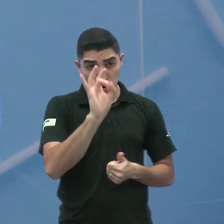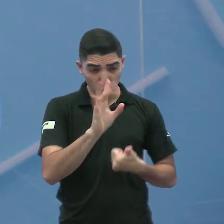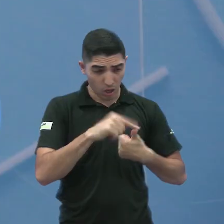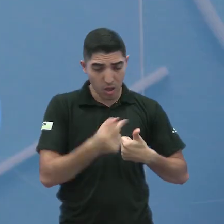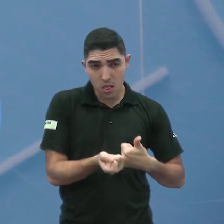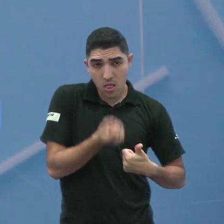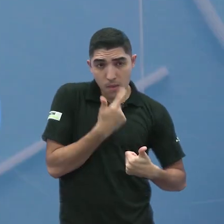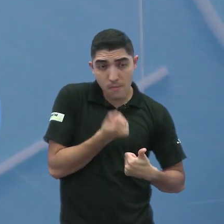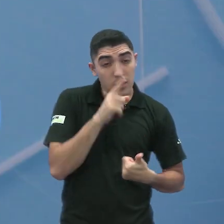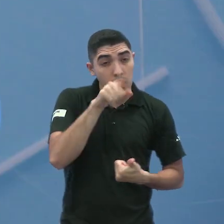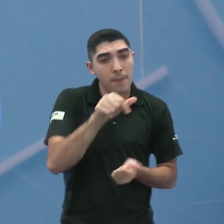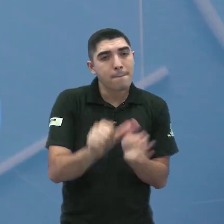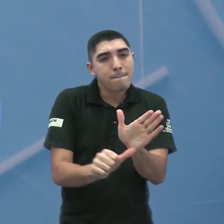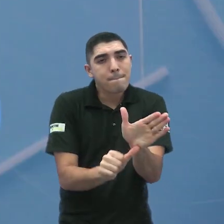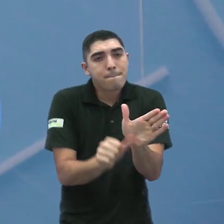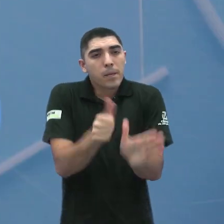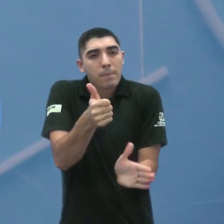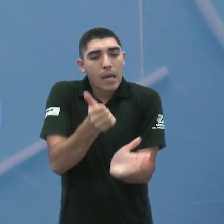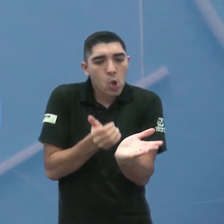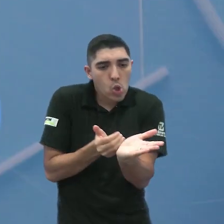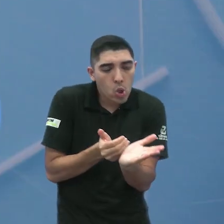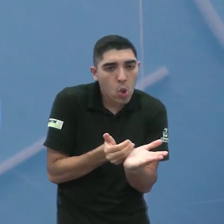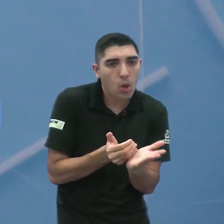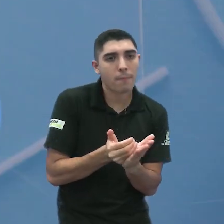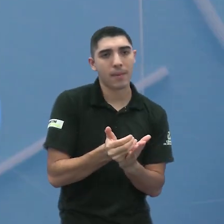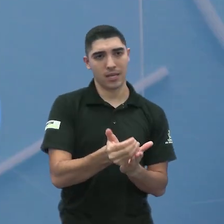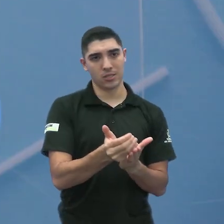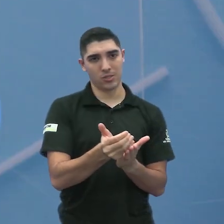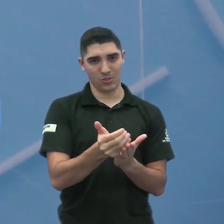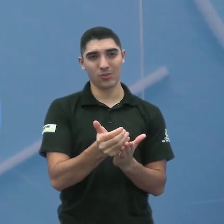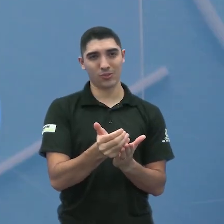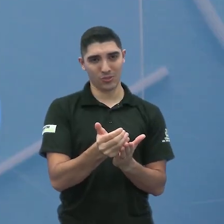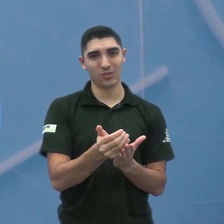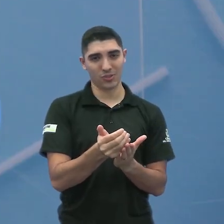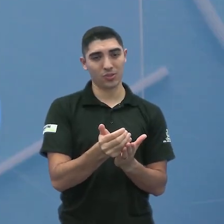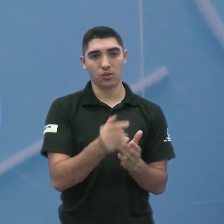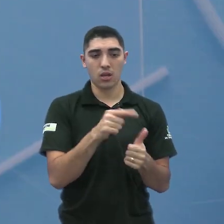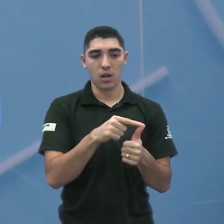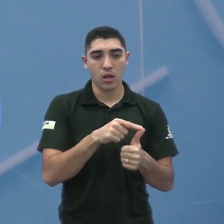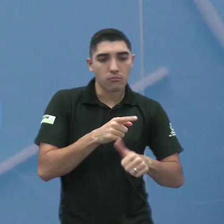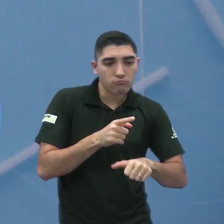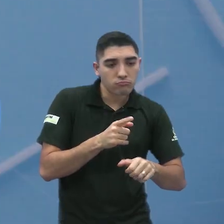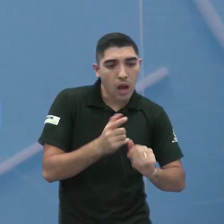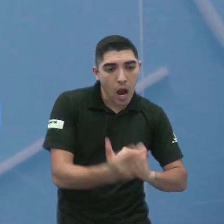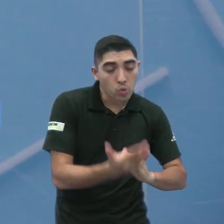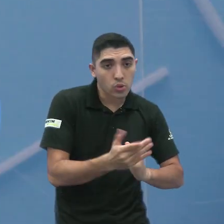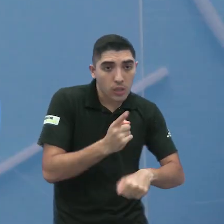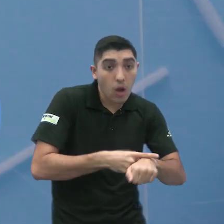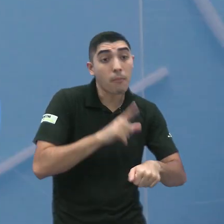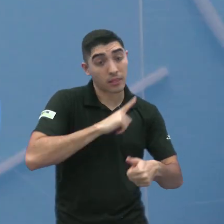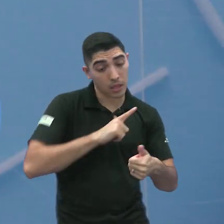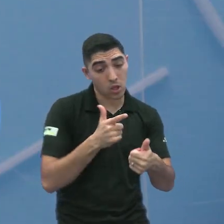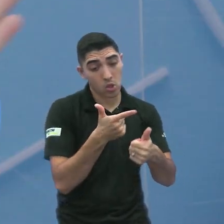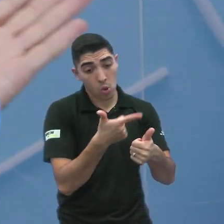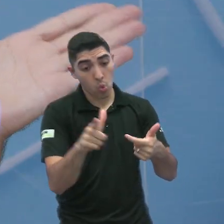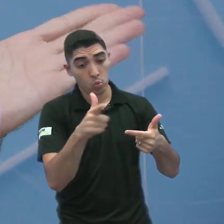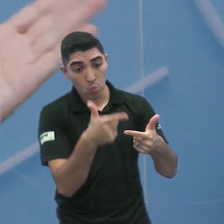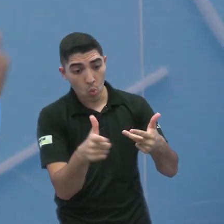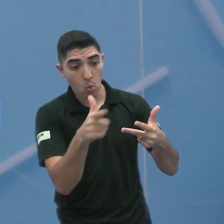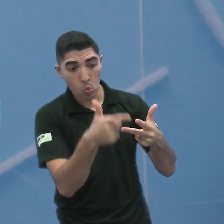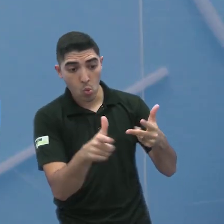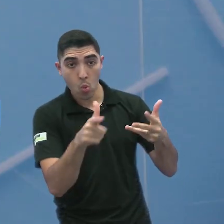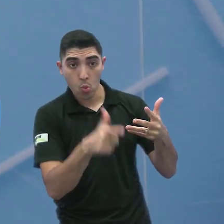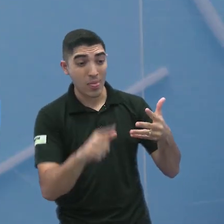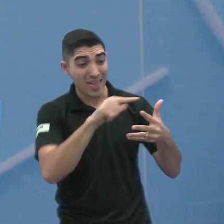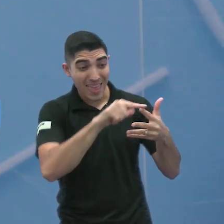primeiro estágio. É uma estratégia mais eficaz a curto e médio prazo. E aí entram estratégias a médio e longo, como a Helena